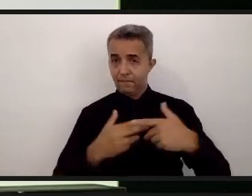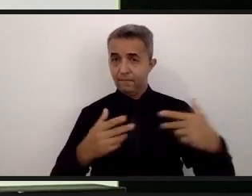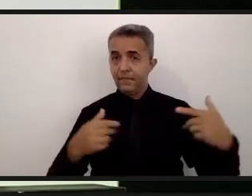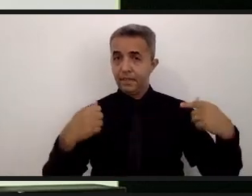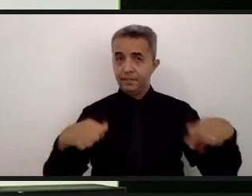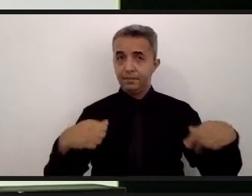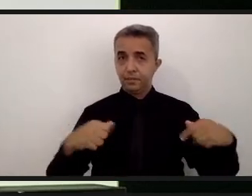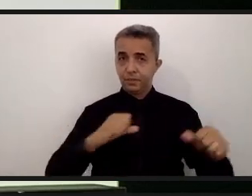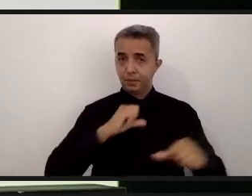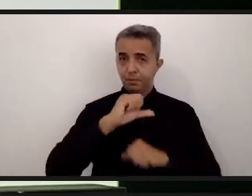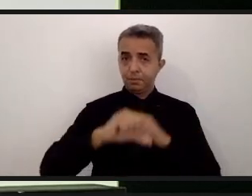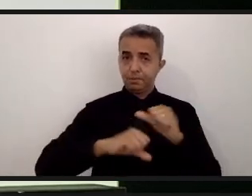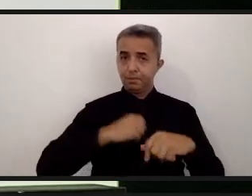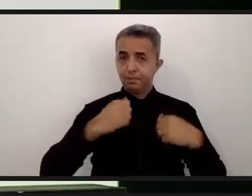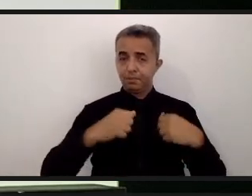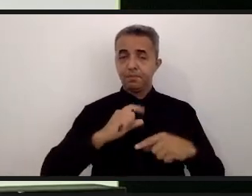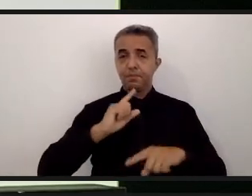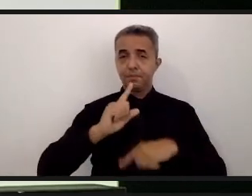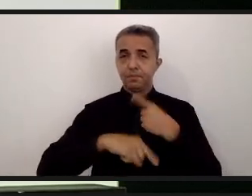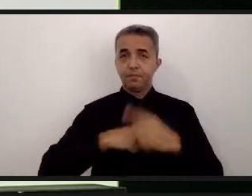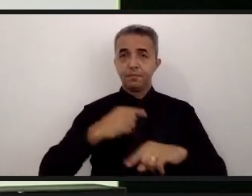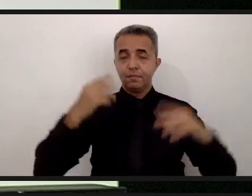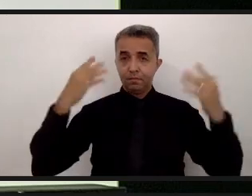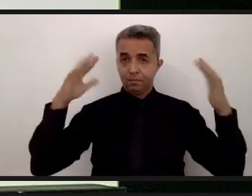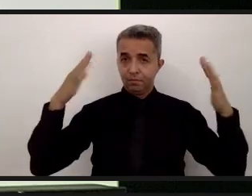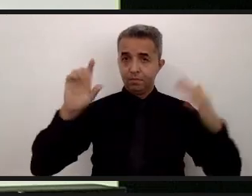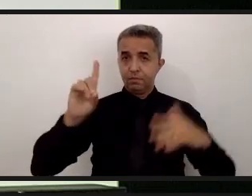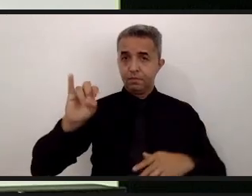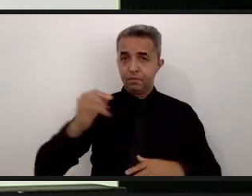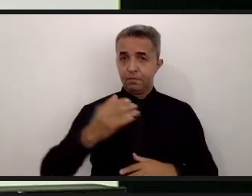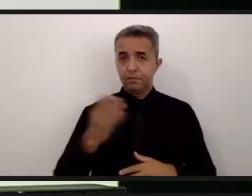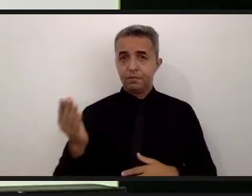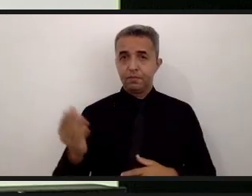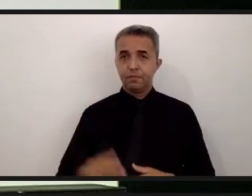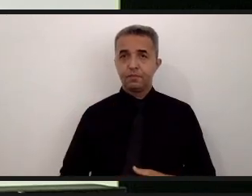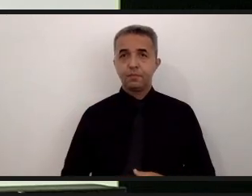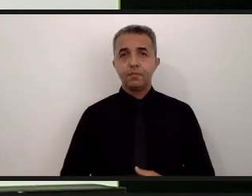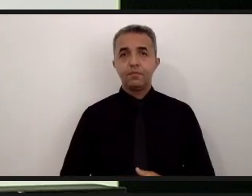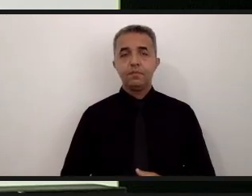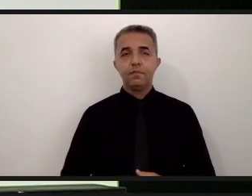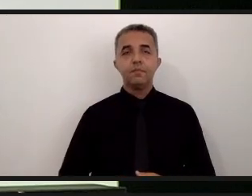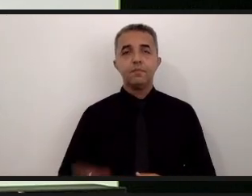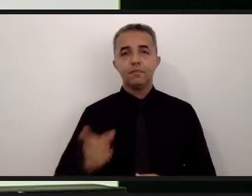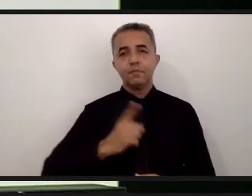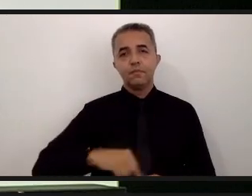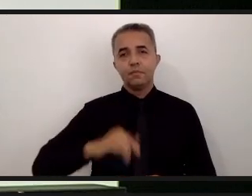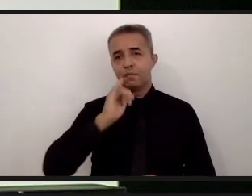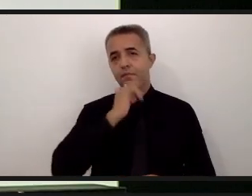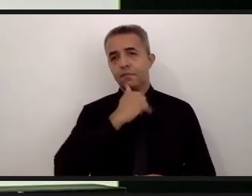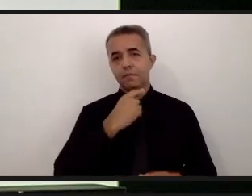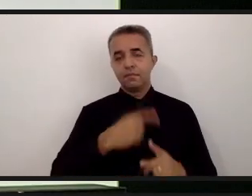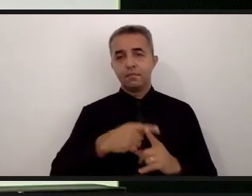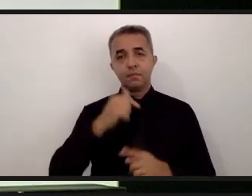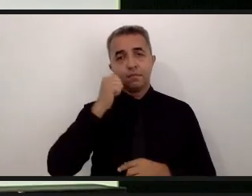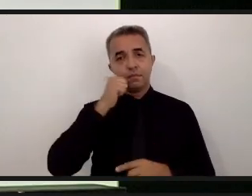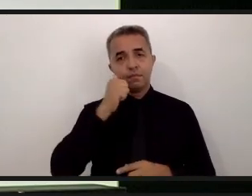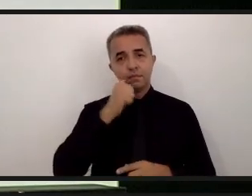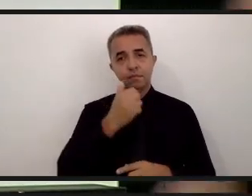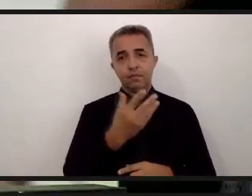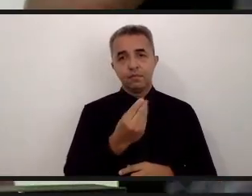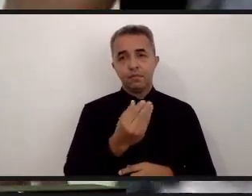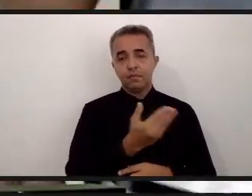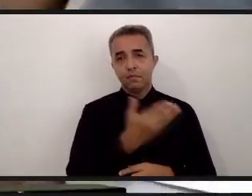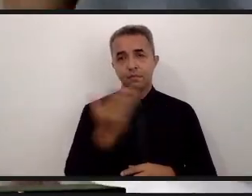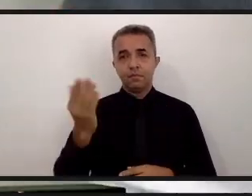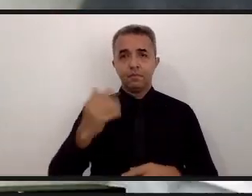para, de fato, comemorarmos nosso dia. Pois, infelizmente, muitas mulheres ainda, com a mesma carga horária